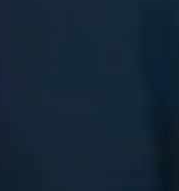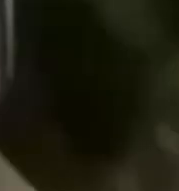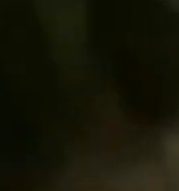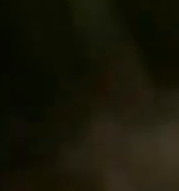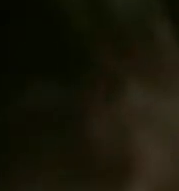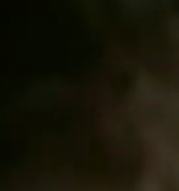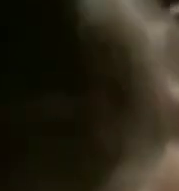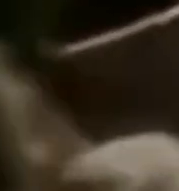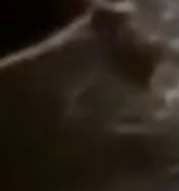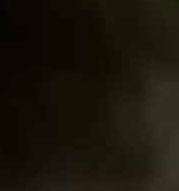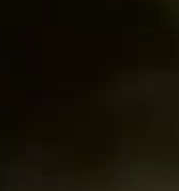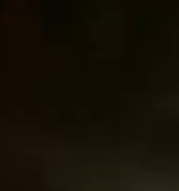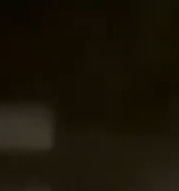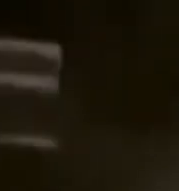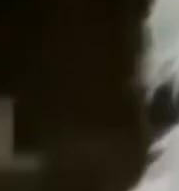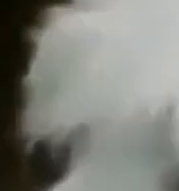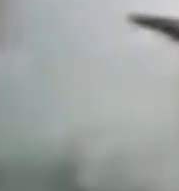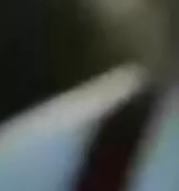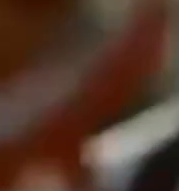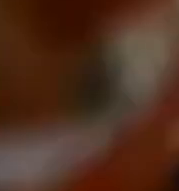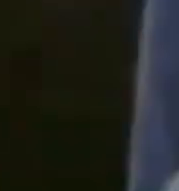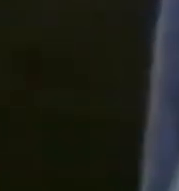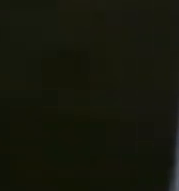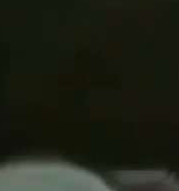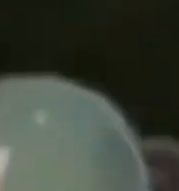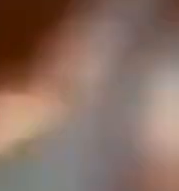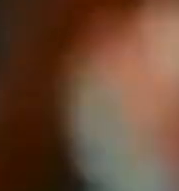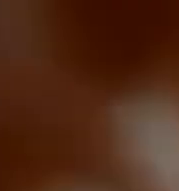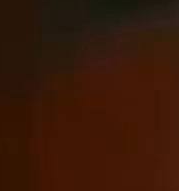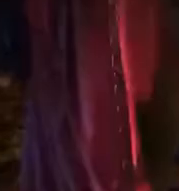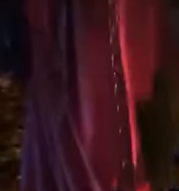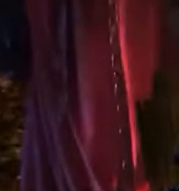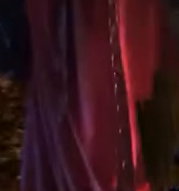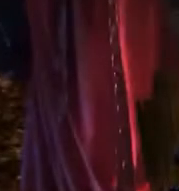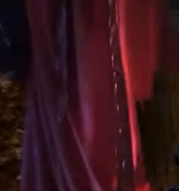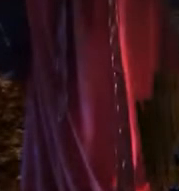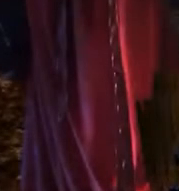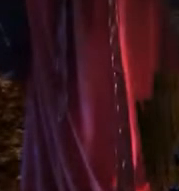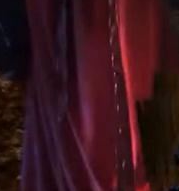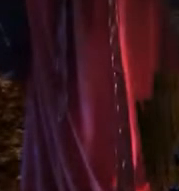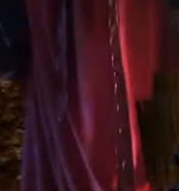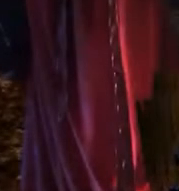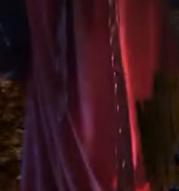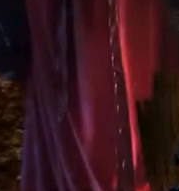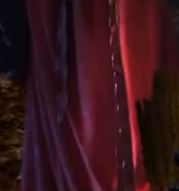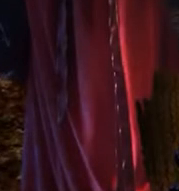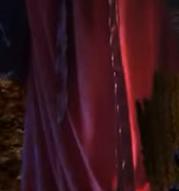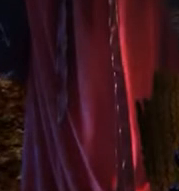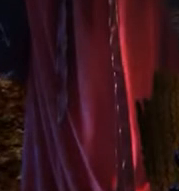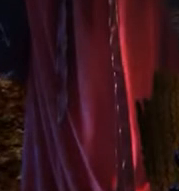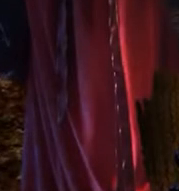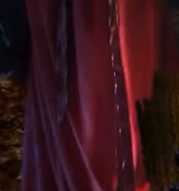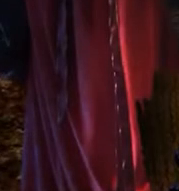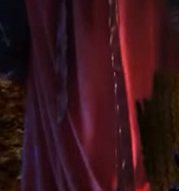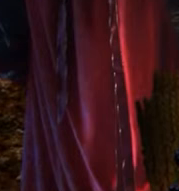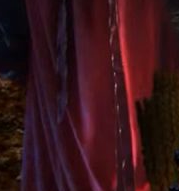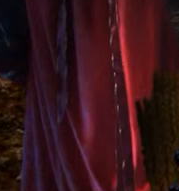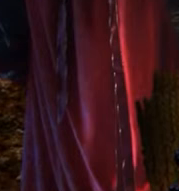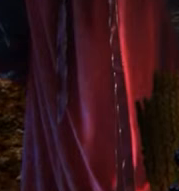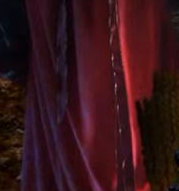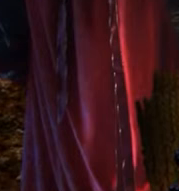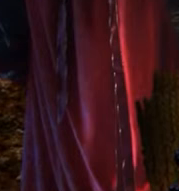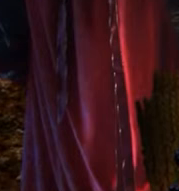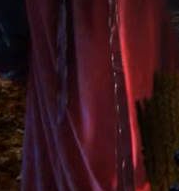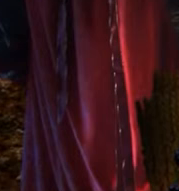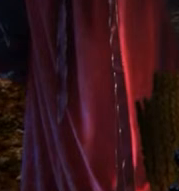disfarçavam, colocando máscaras e se pintando antes de sair em procissão. Dessa maneira, nenhum espírito saberia